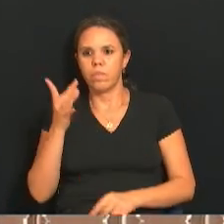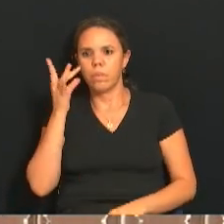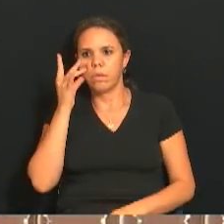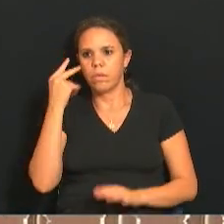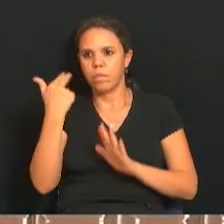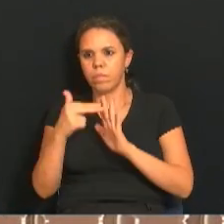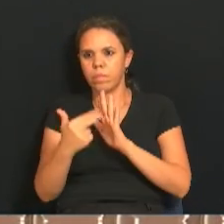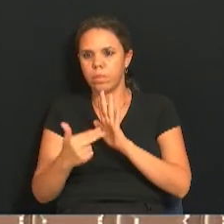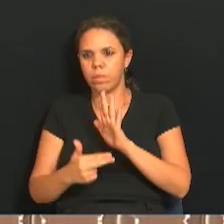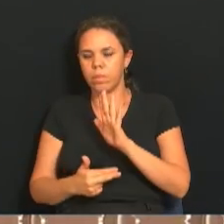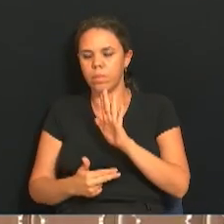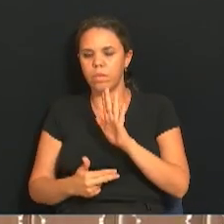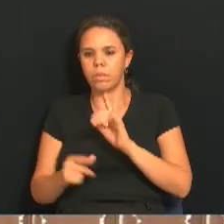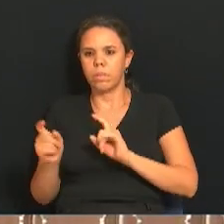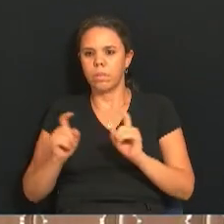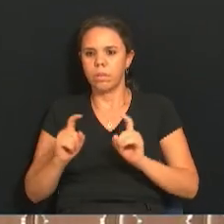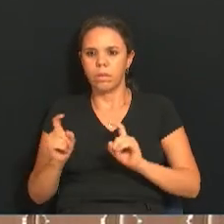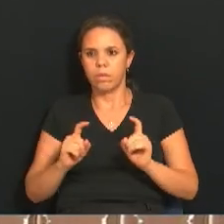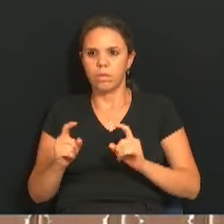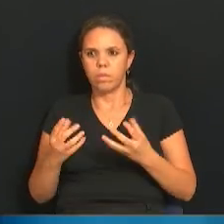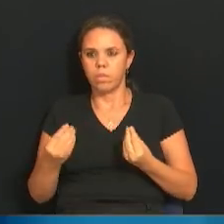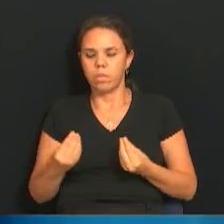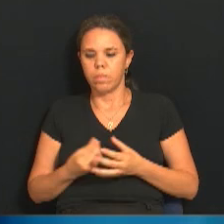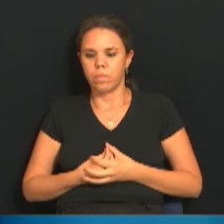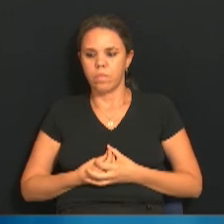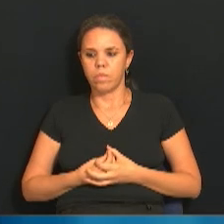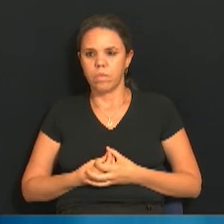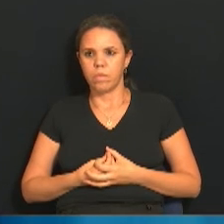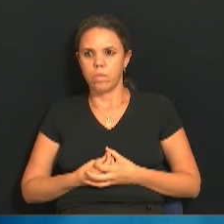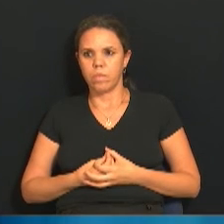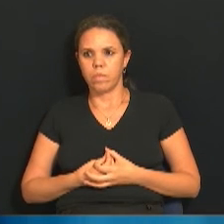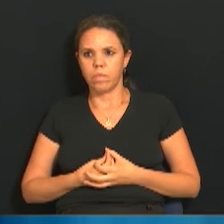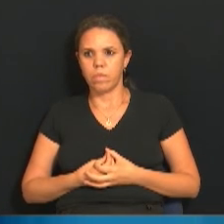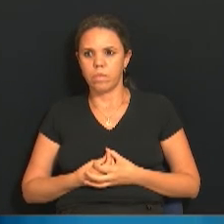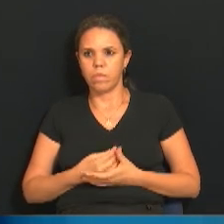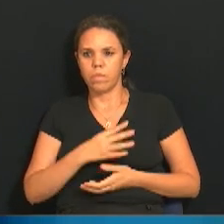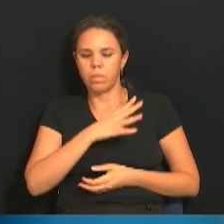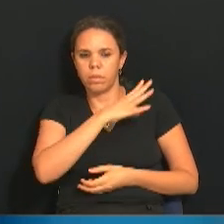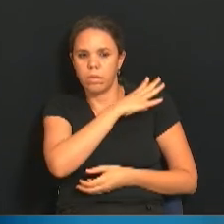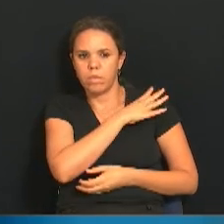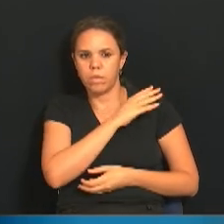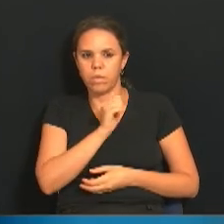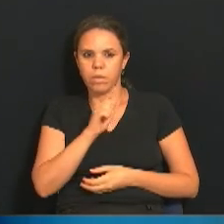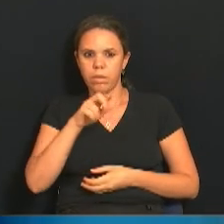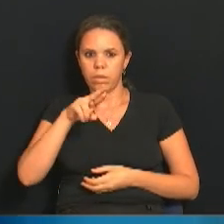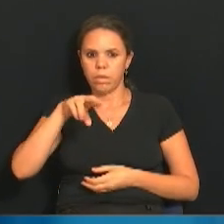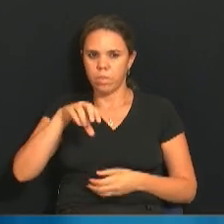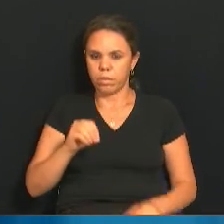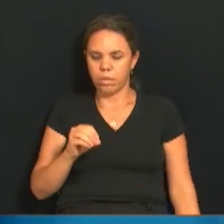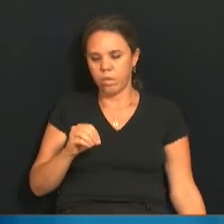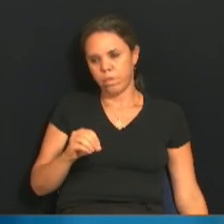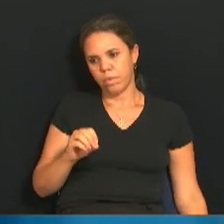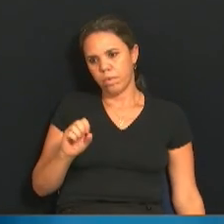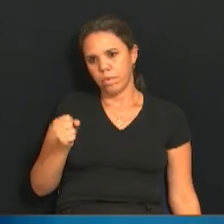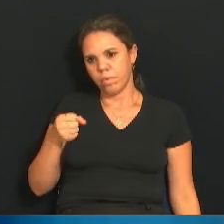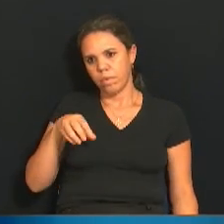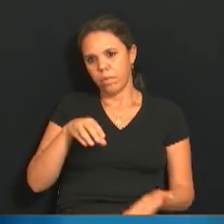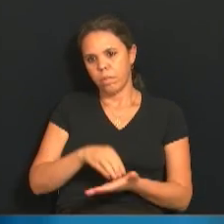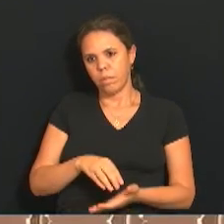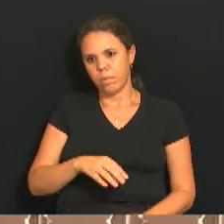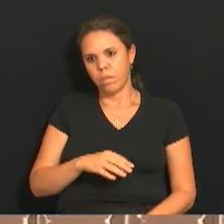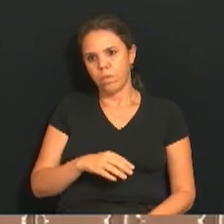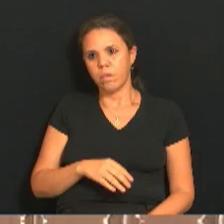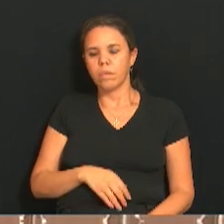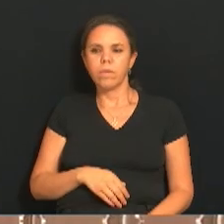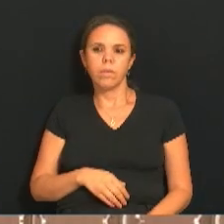reunião. Agradeço muito, né, de coração aqui, o Tenente-Coronel Adriano Augusto Leão, comandante do 8º, capitão Danilo Daltoso, comandante da